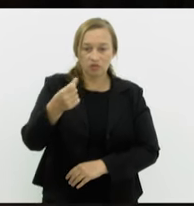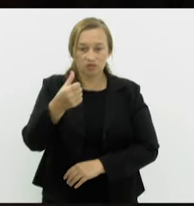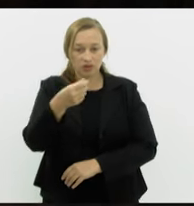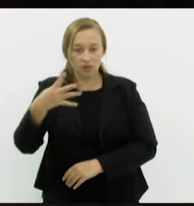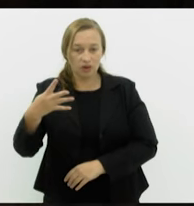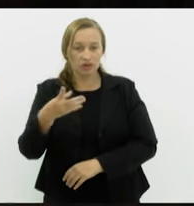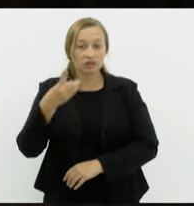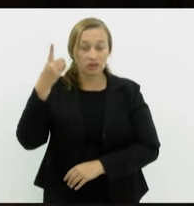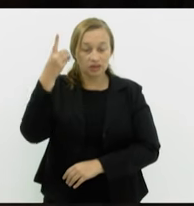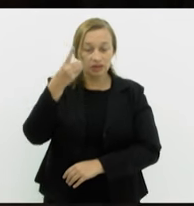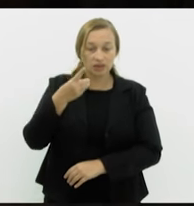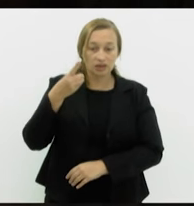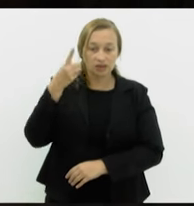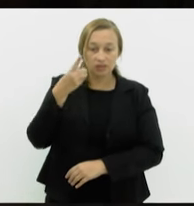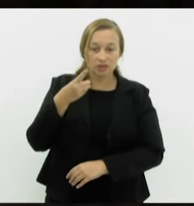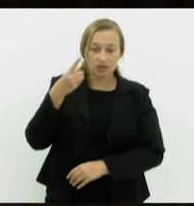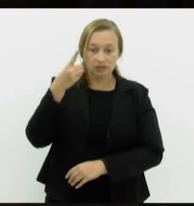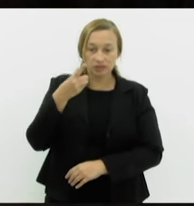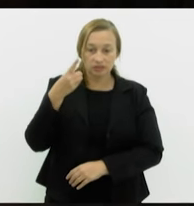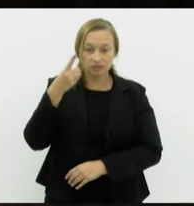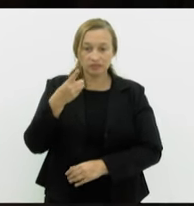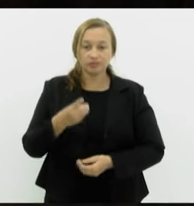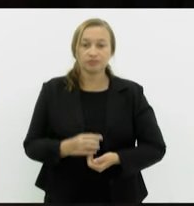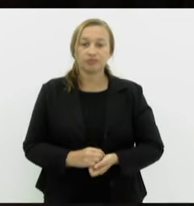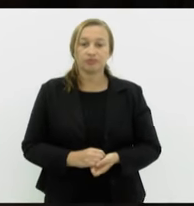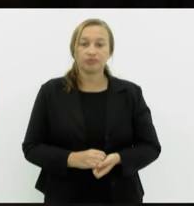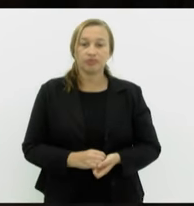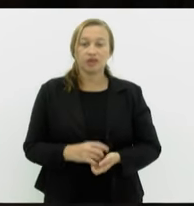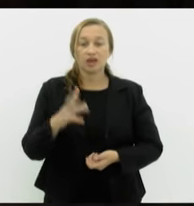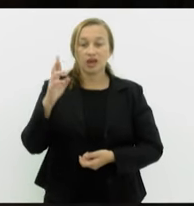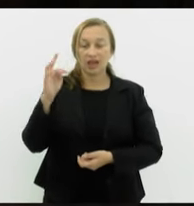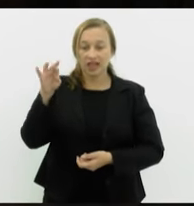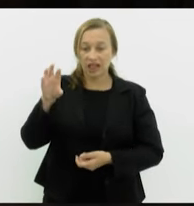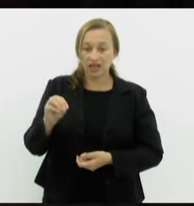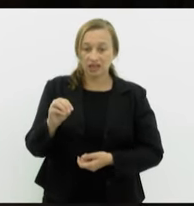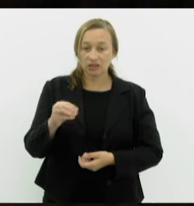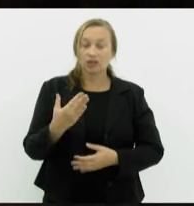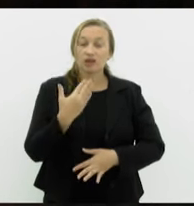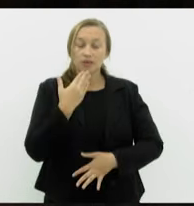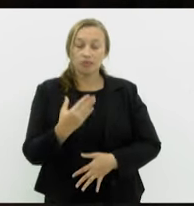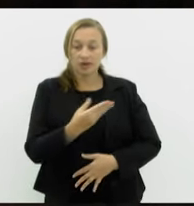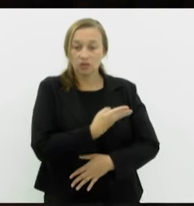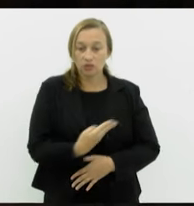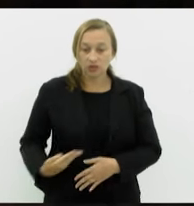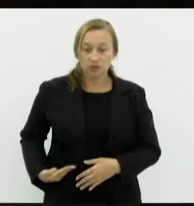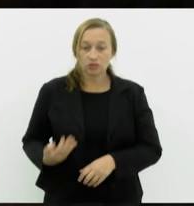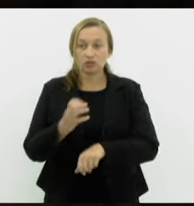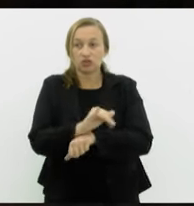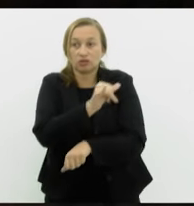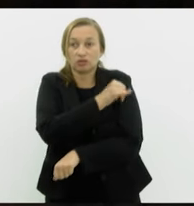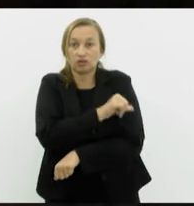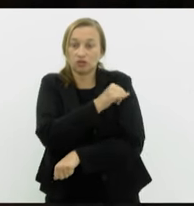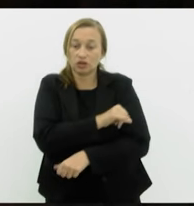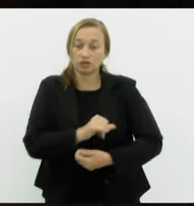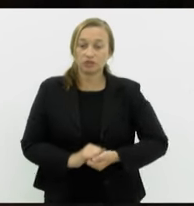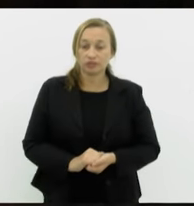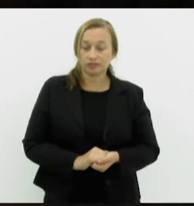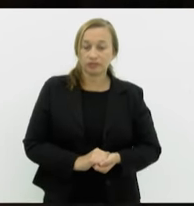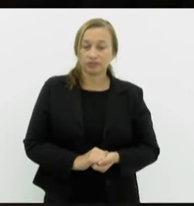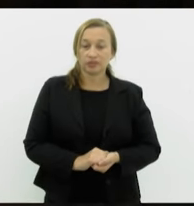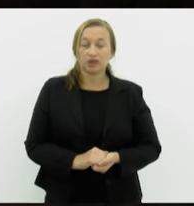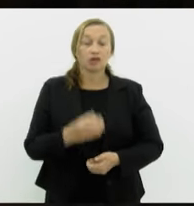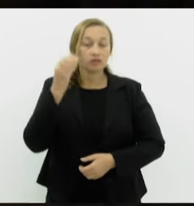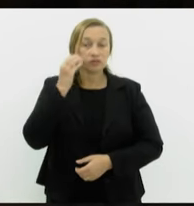259/2024, de autoria do deputado Renato Miranda, que solicita ao excelentíssimo senhor governador do Estado do Rio de Janeiro,